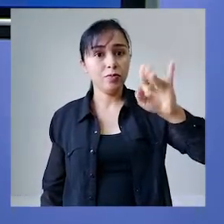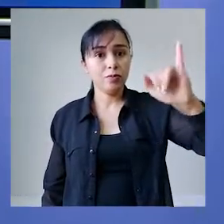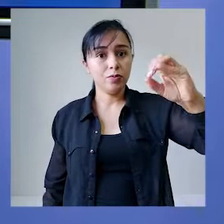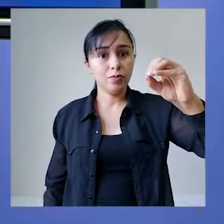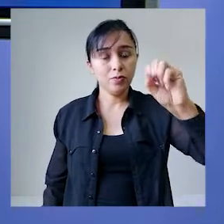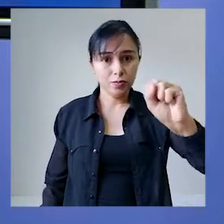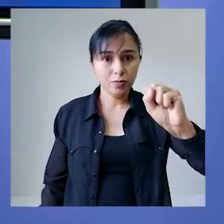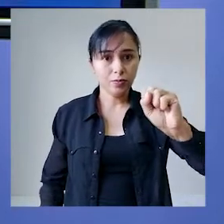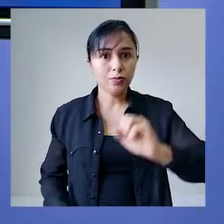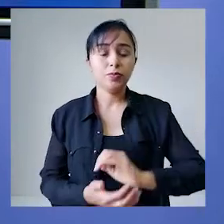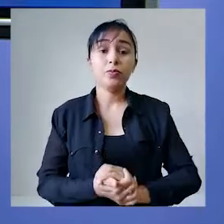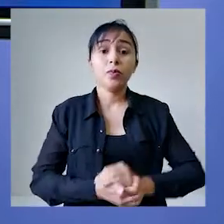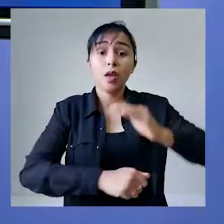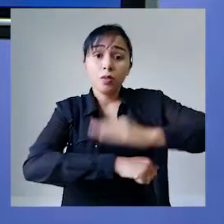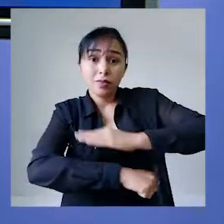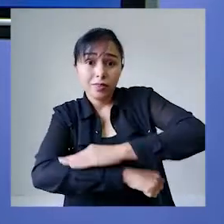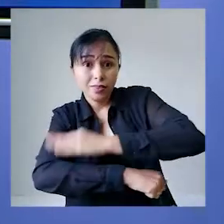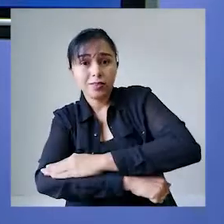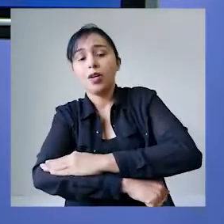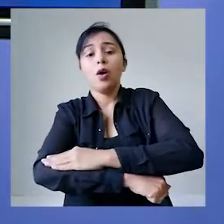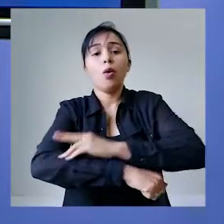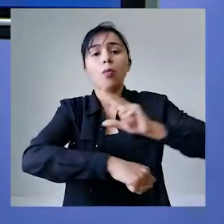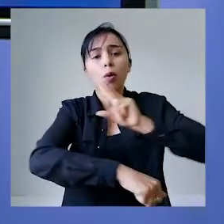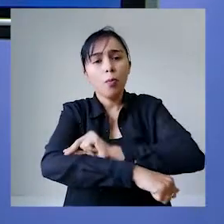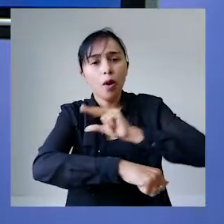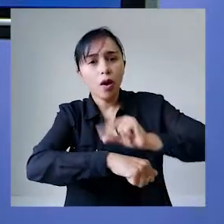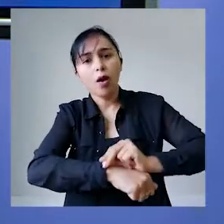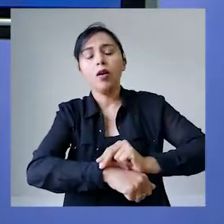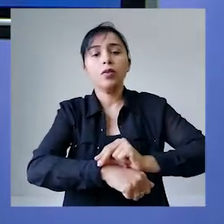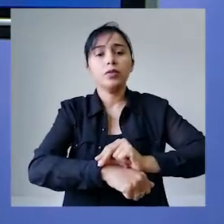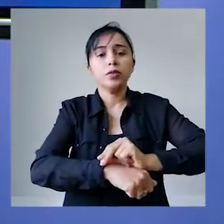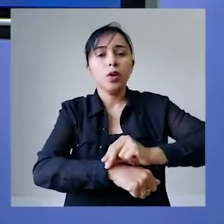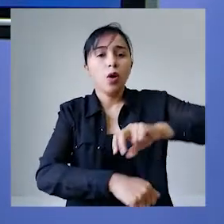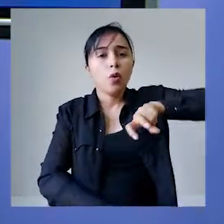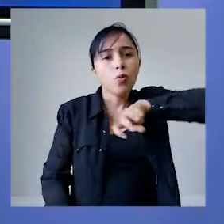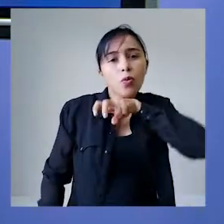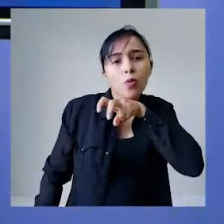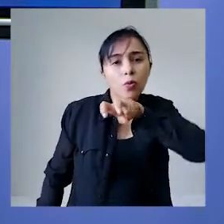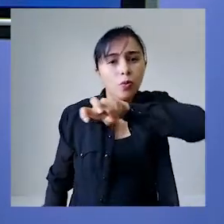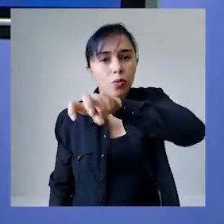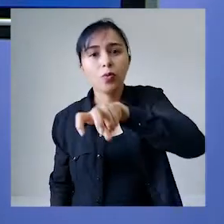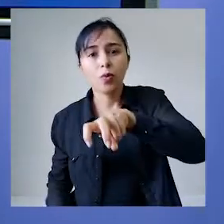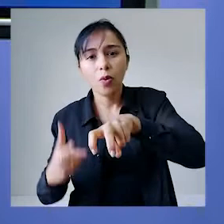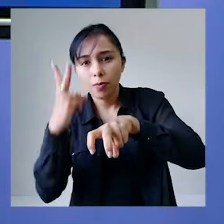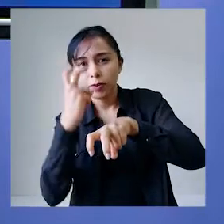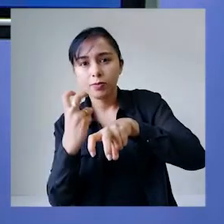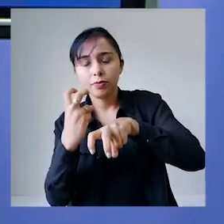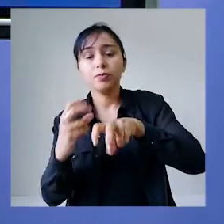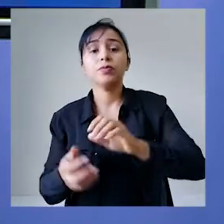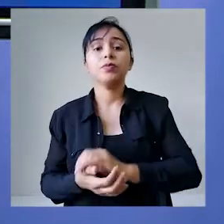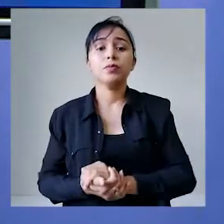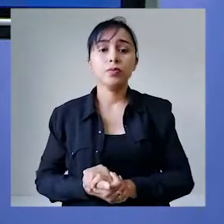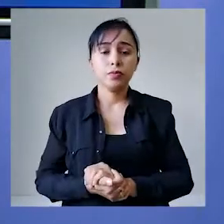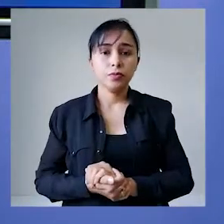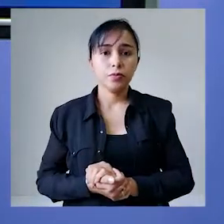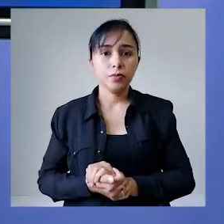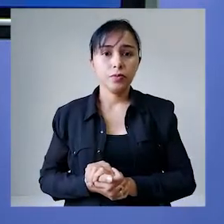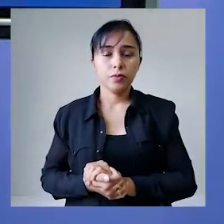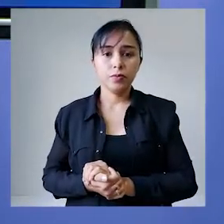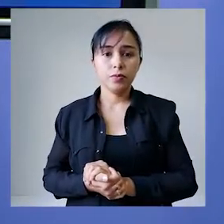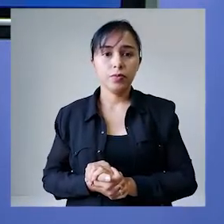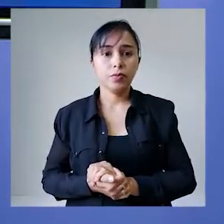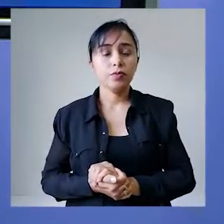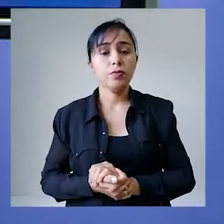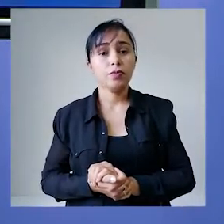rãs, salamandras, cobra cega. Isso mesmo, a cobra cega não é um réptil, ela é um anfíbio.